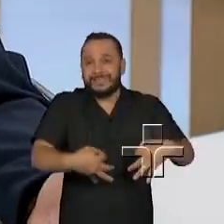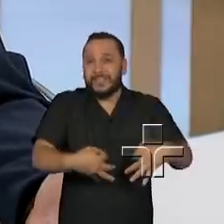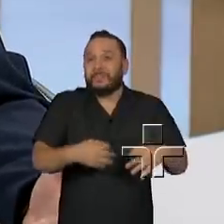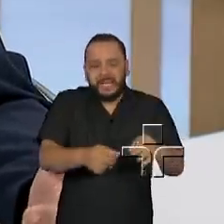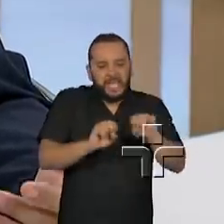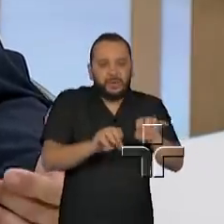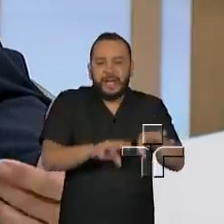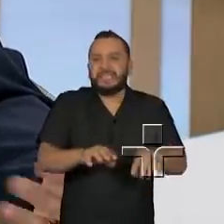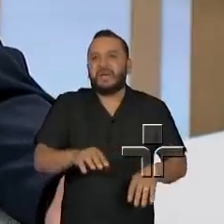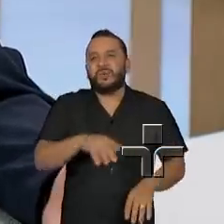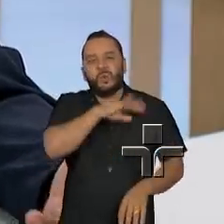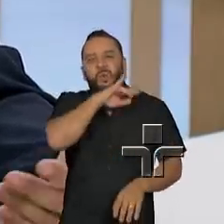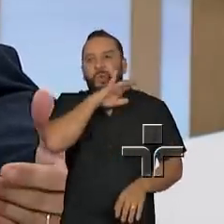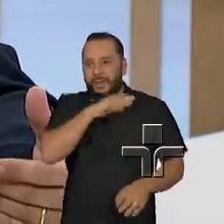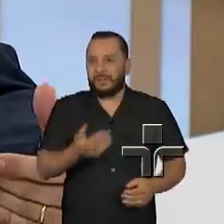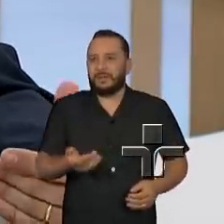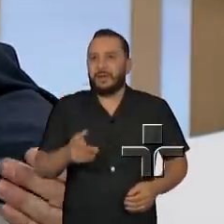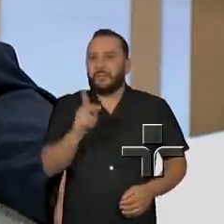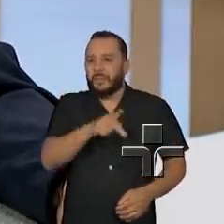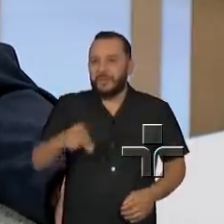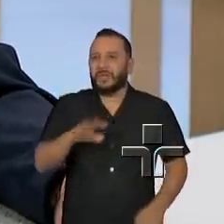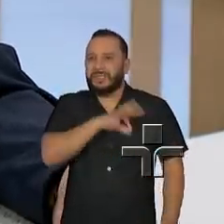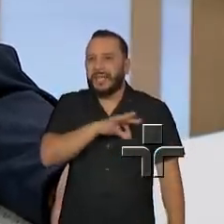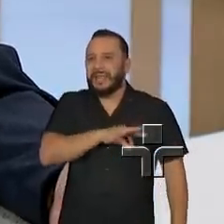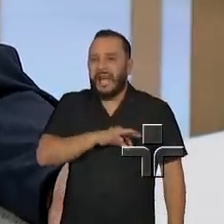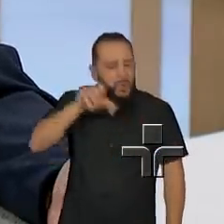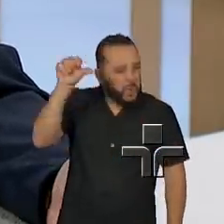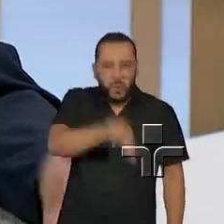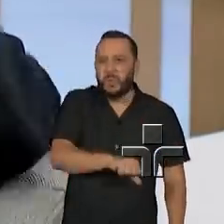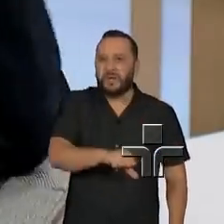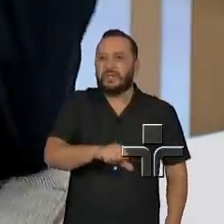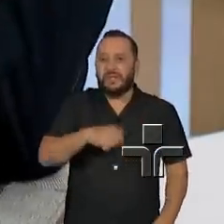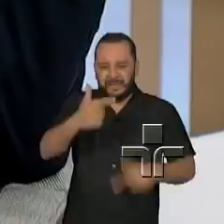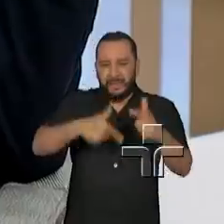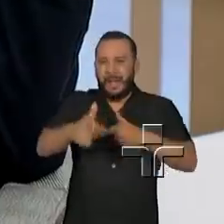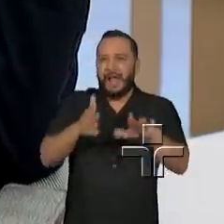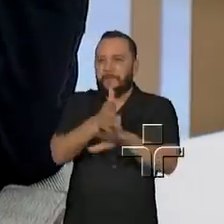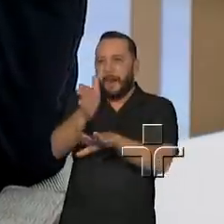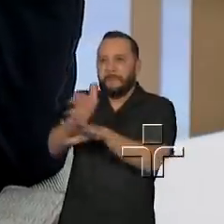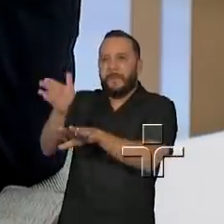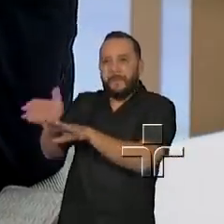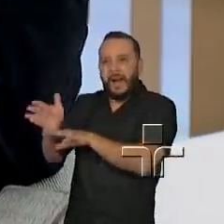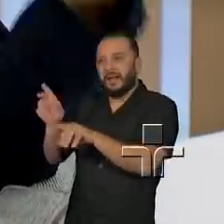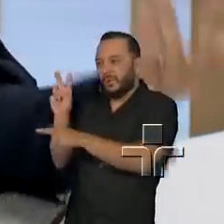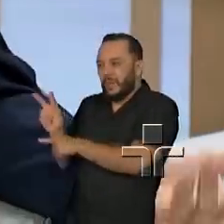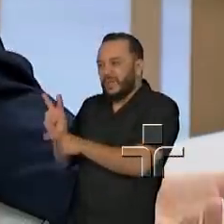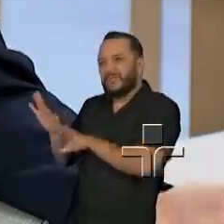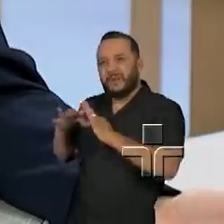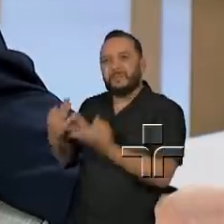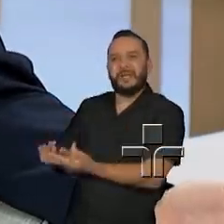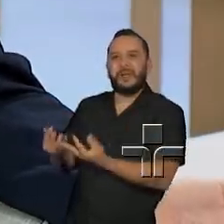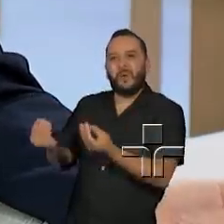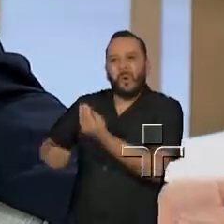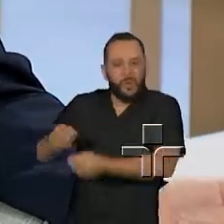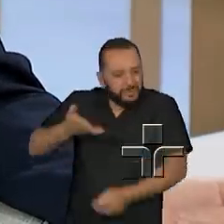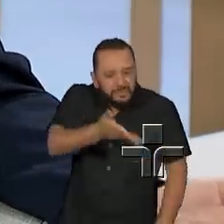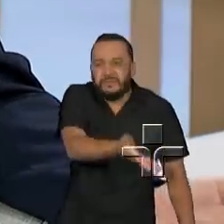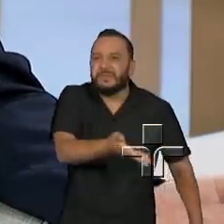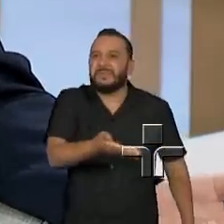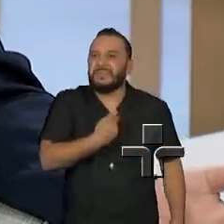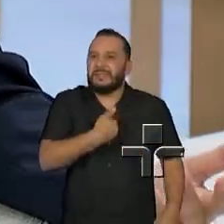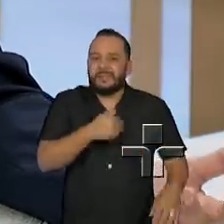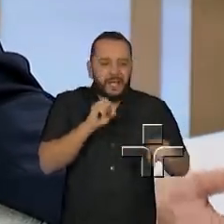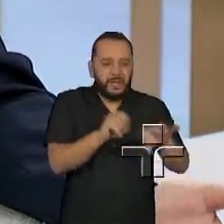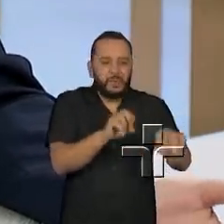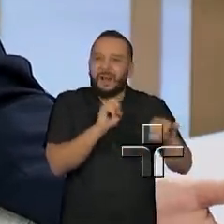fome, são humilhados, são obrigados a trabalhar vários empregos e tem criança em casa. Então, como é que a gente quer construir um país decente se a